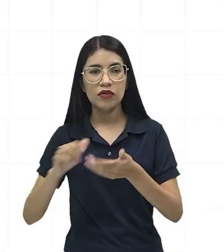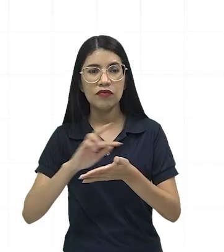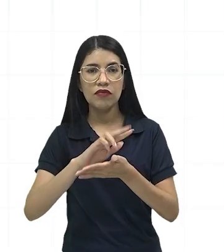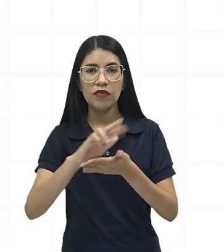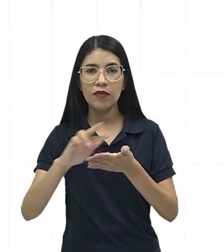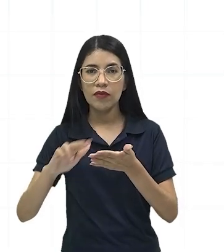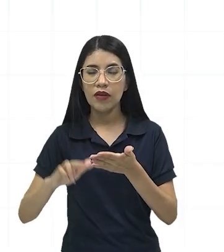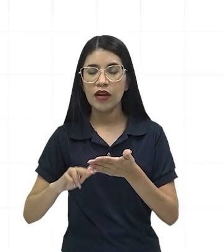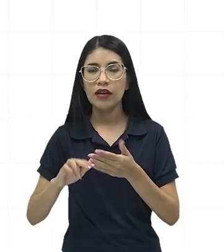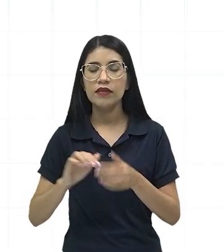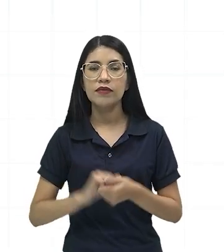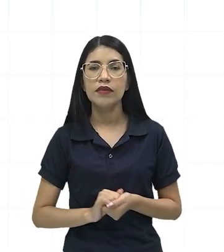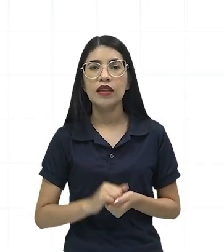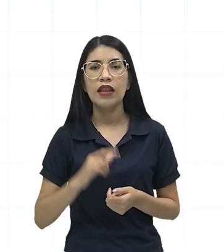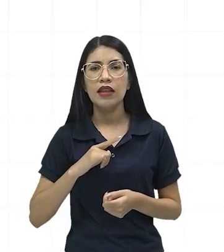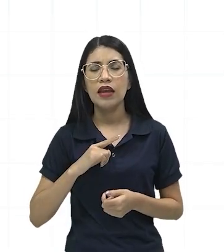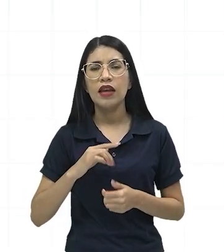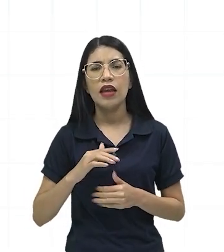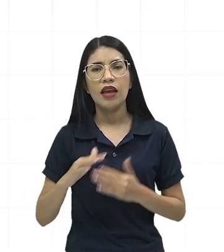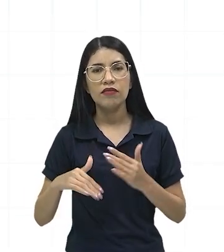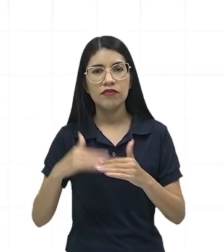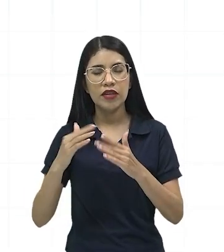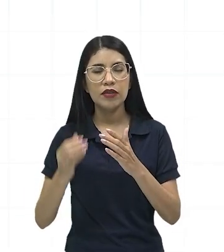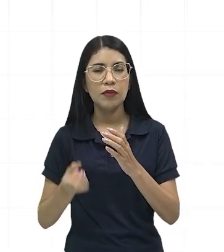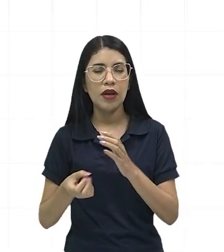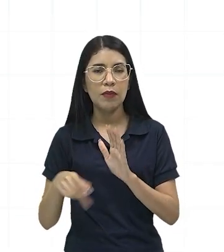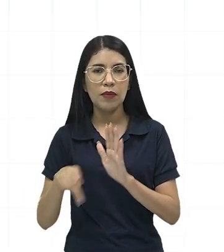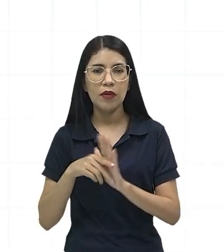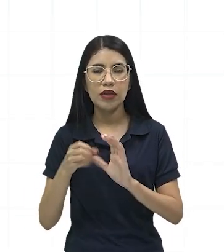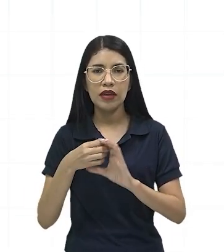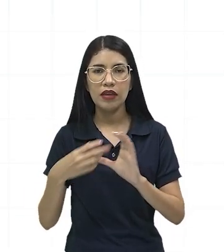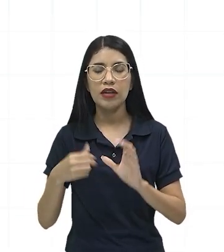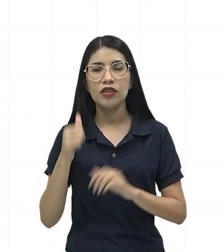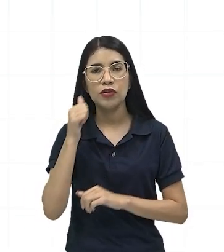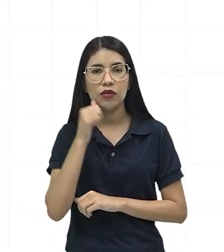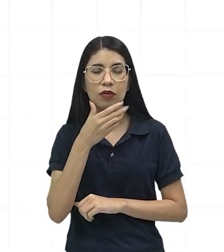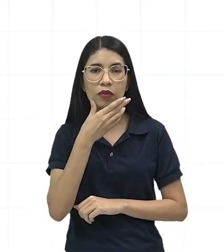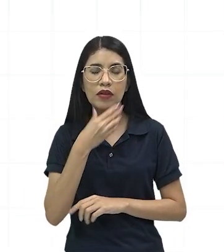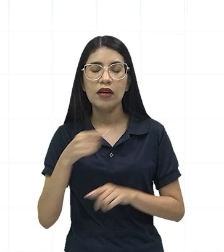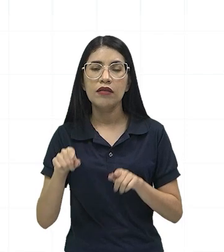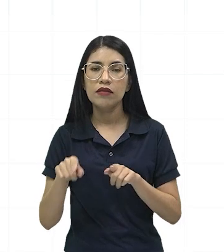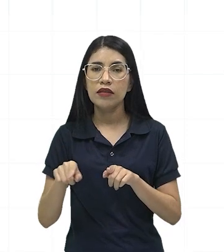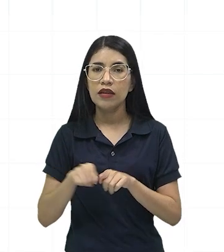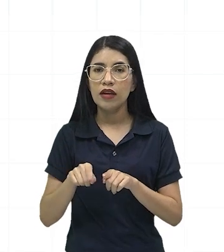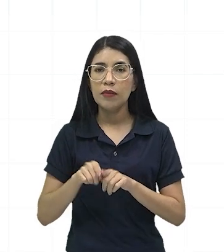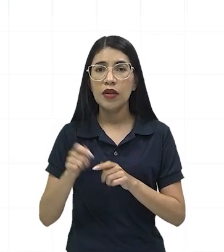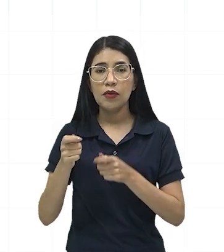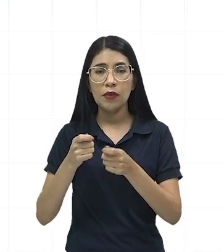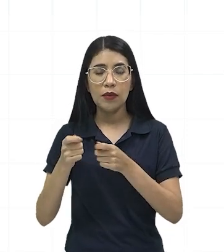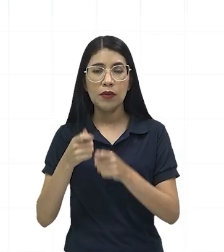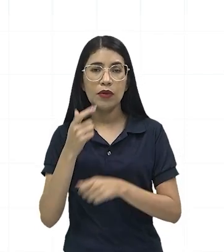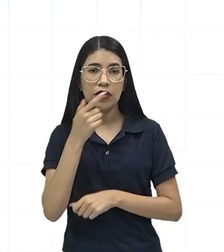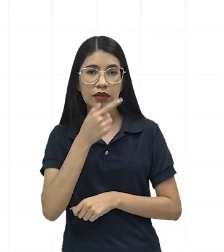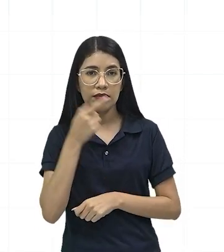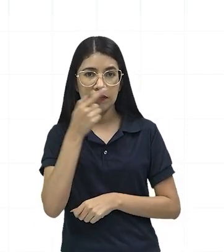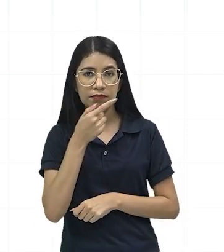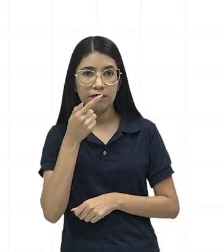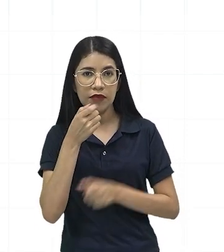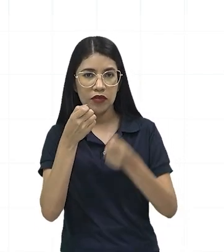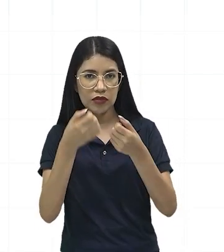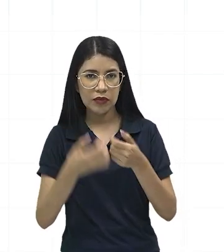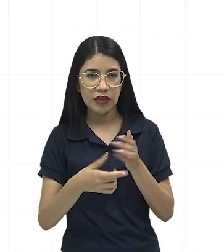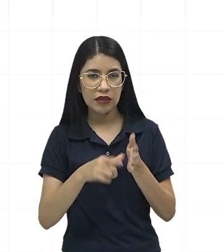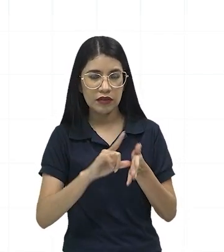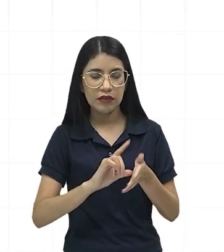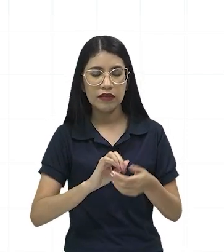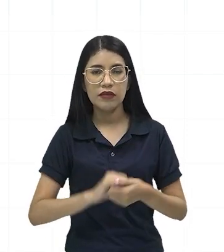funções diversas, que vão desde o desenvolvimento de caracteres sexuais secundários até o controle da glicemia, que eu falei